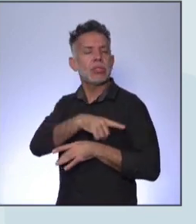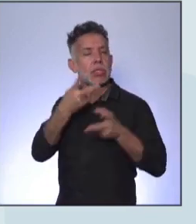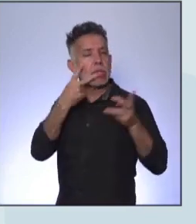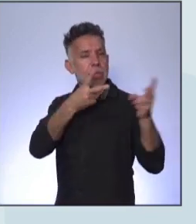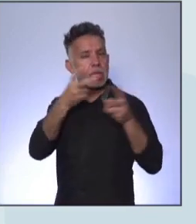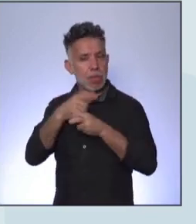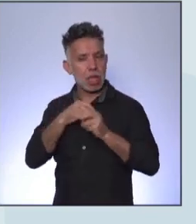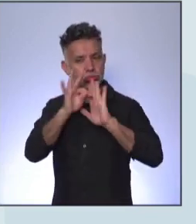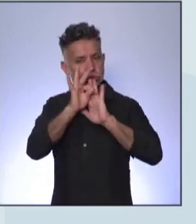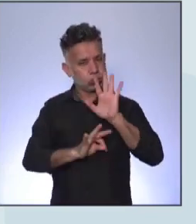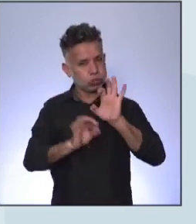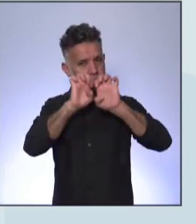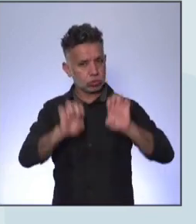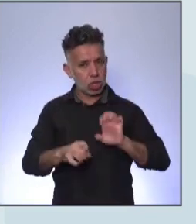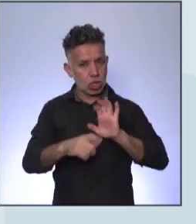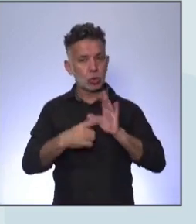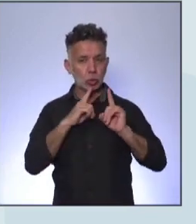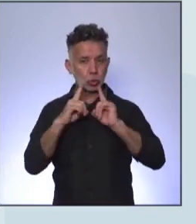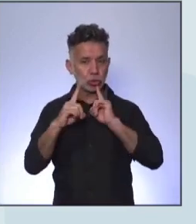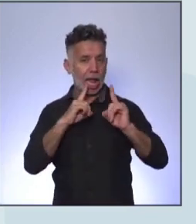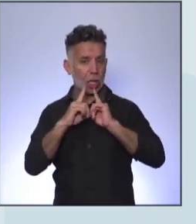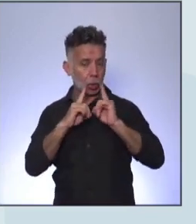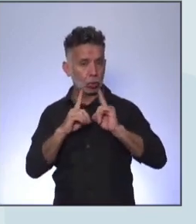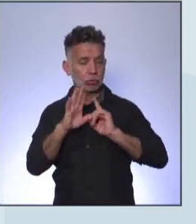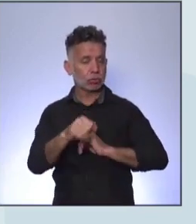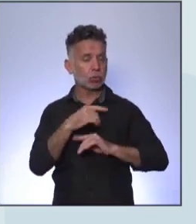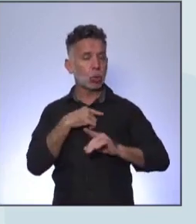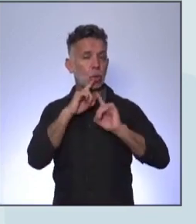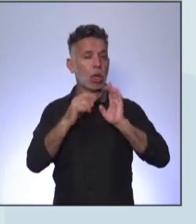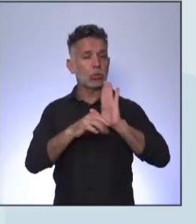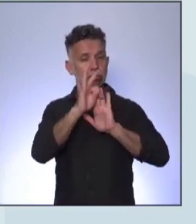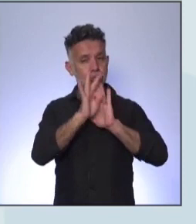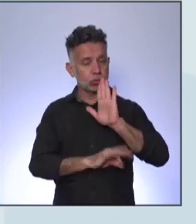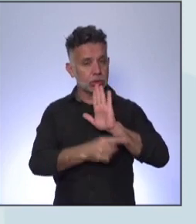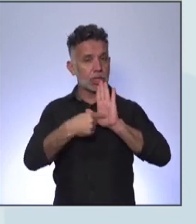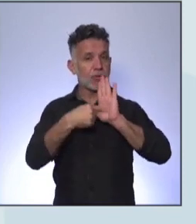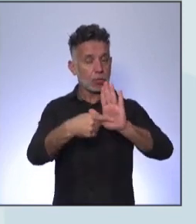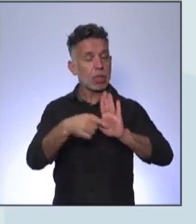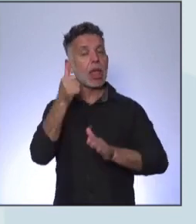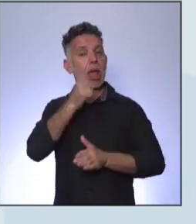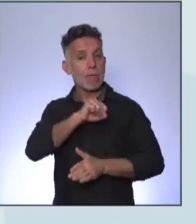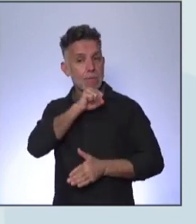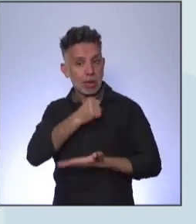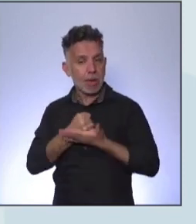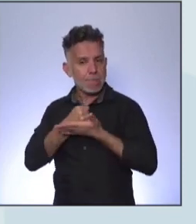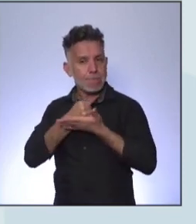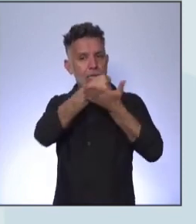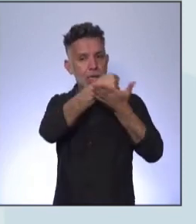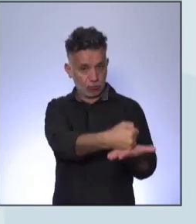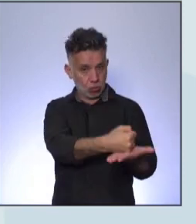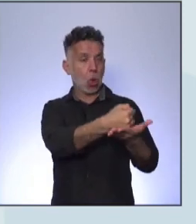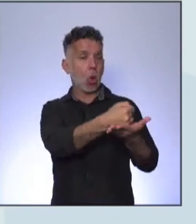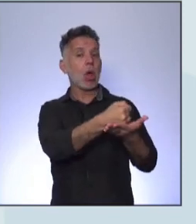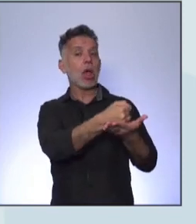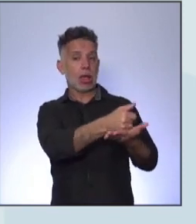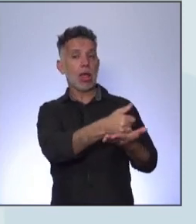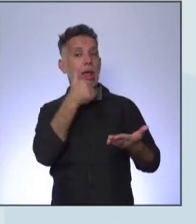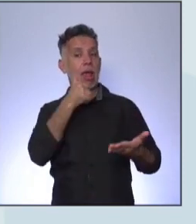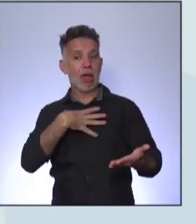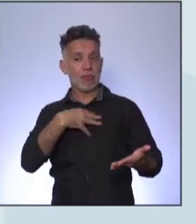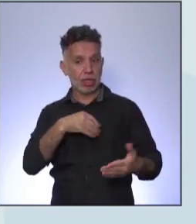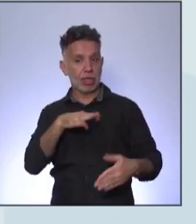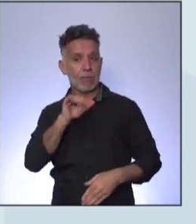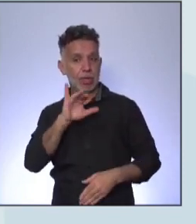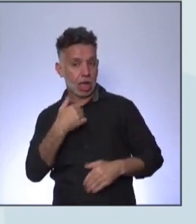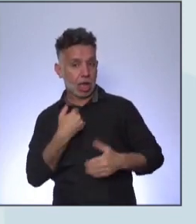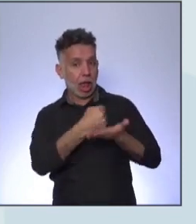do texto, ali no diálogo ali, o texto está informando que a mãe levou a Bia ao médico, né, e lá ela